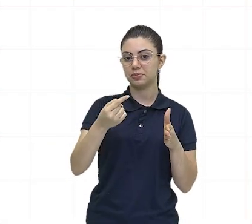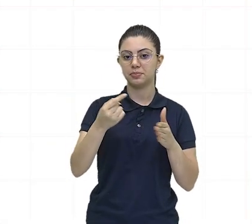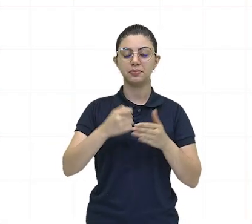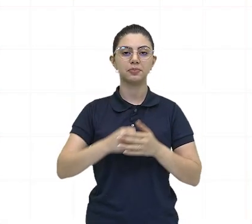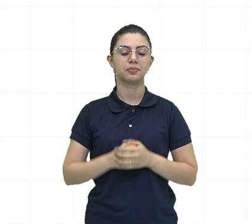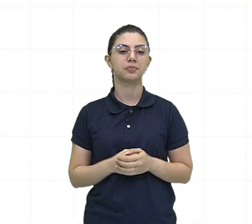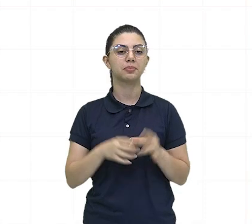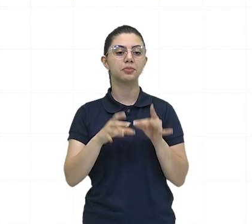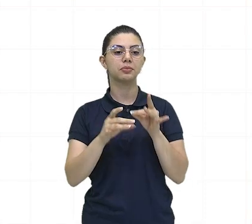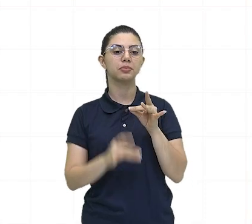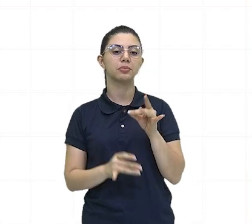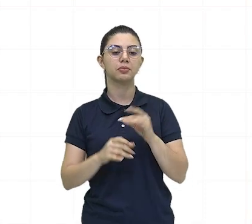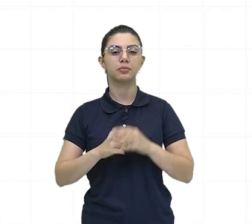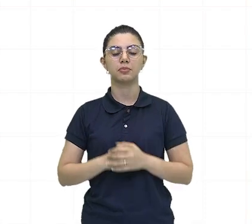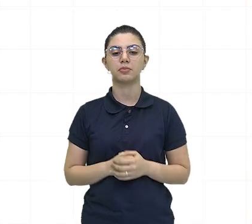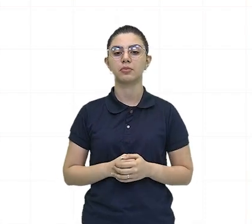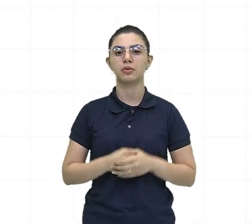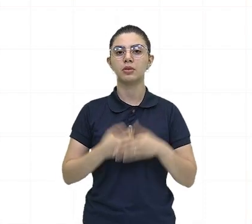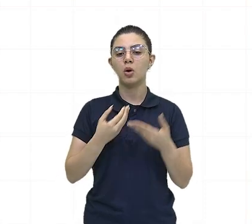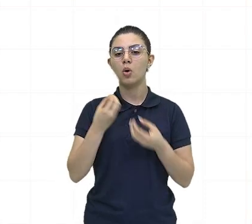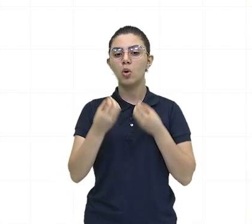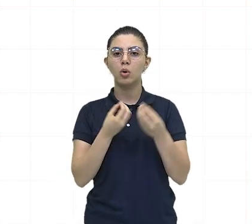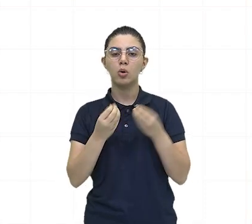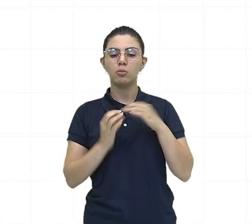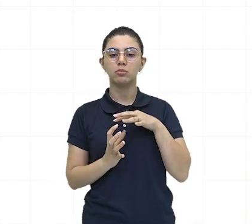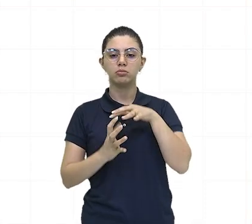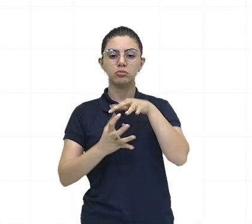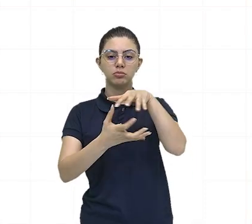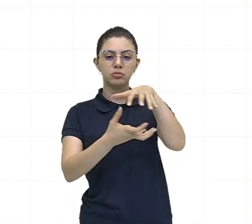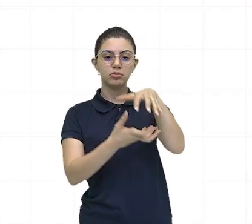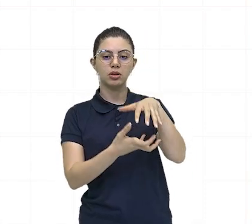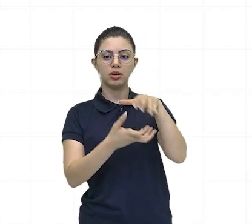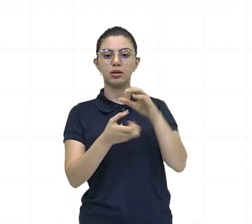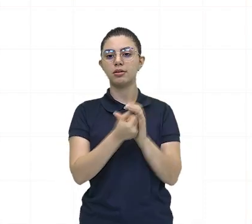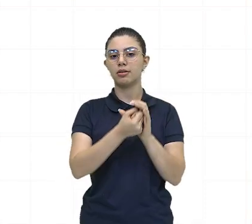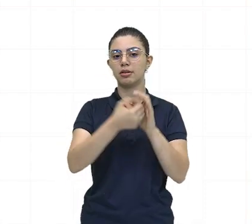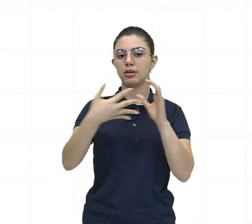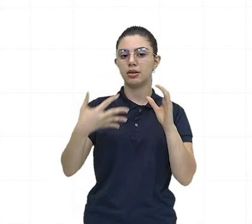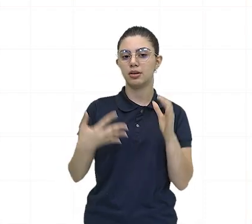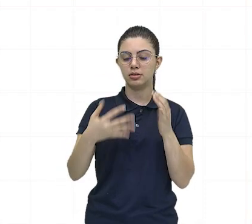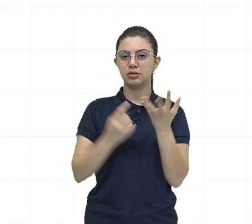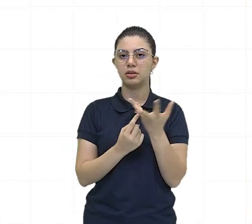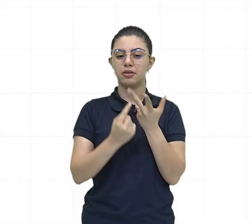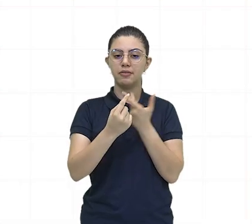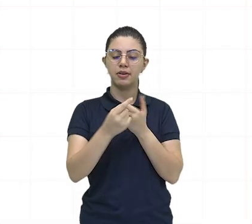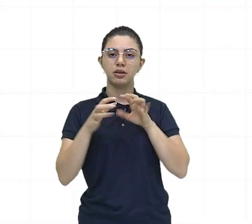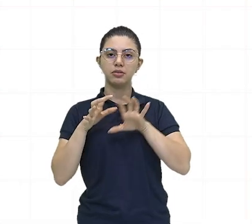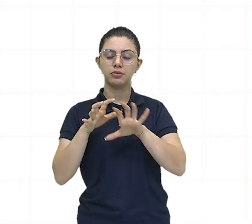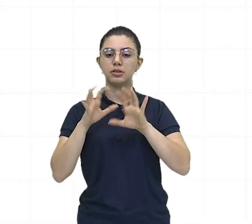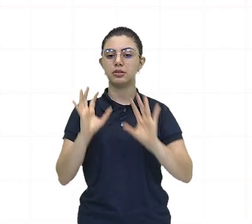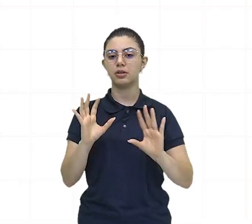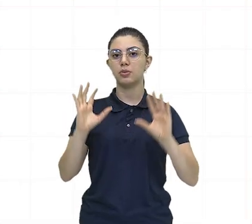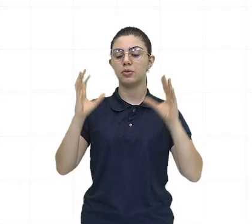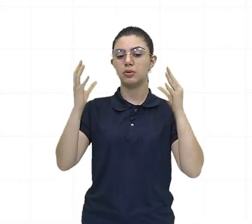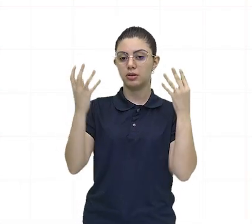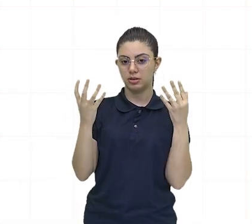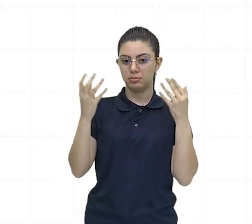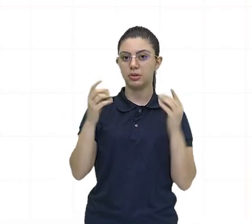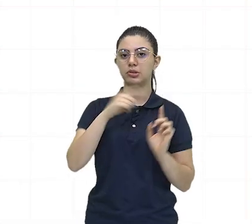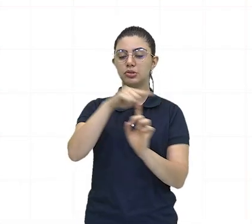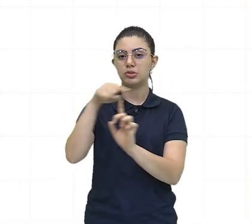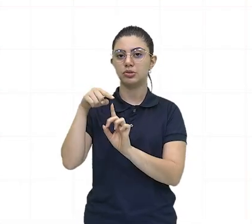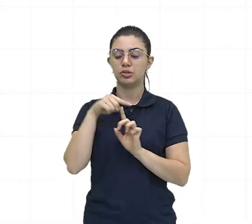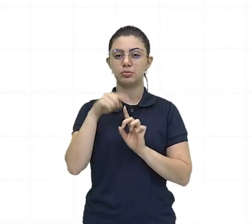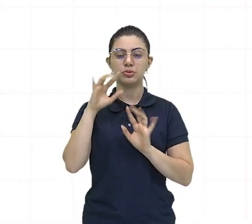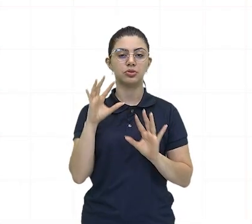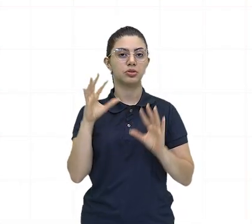1, com detalhamento, circulação atmosférica geral, elementos e fatores que influenciam o clima, tipos de